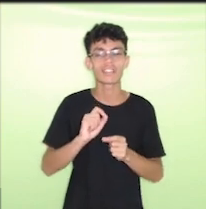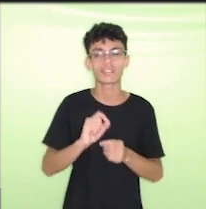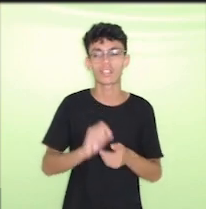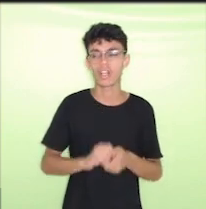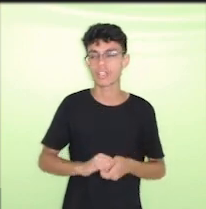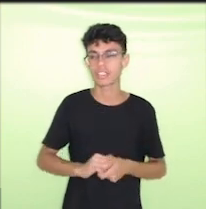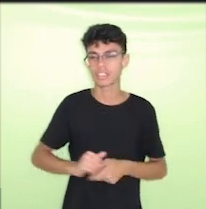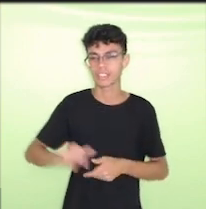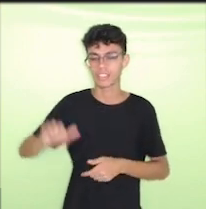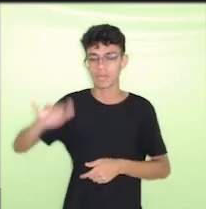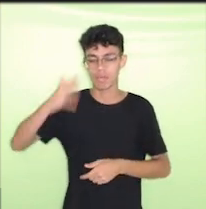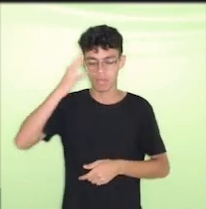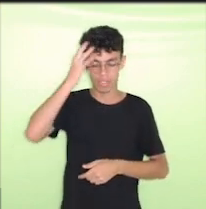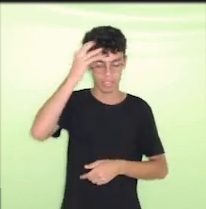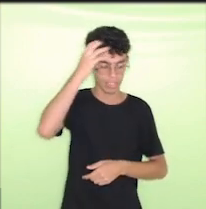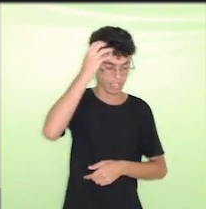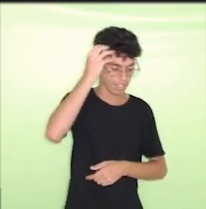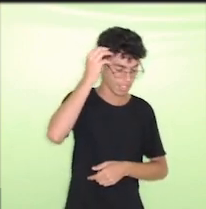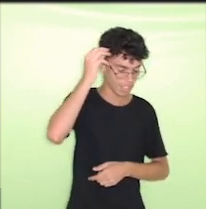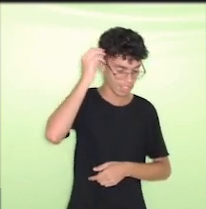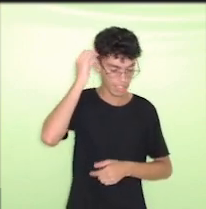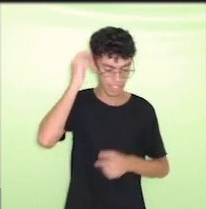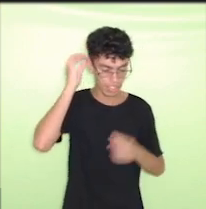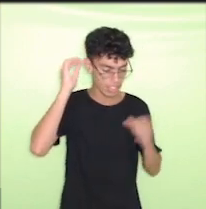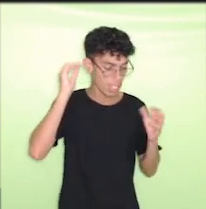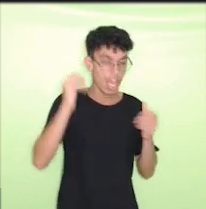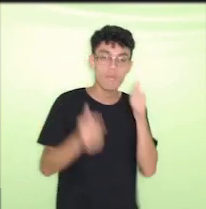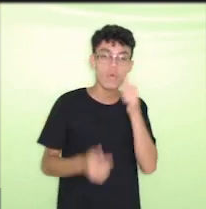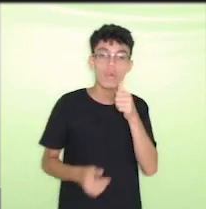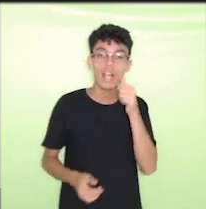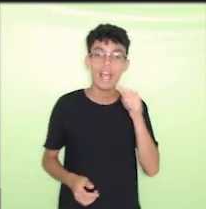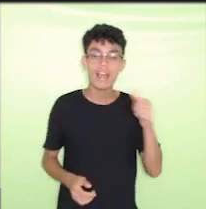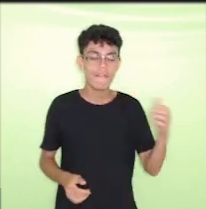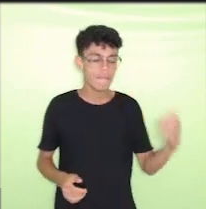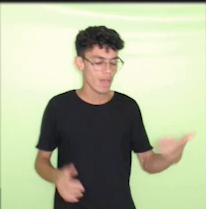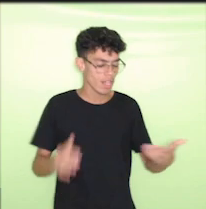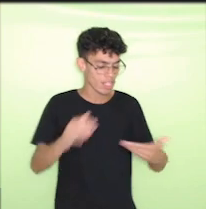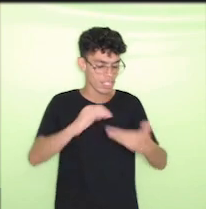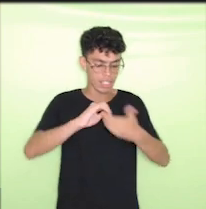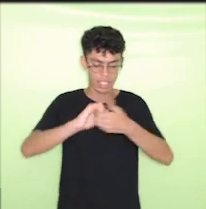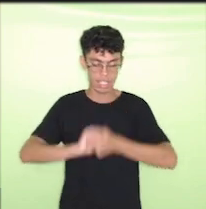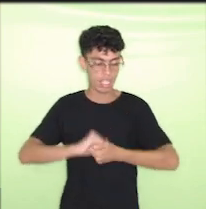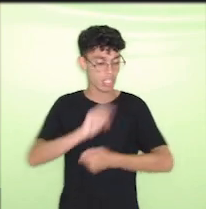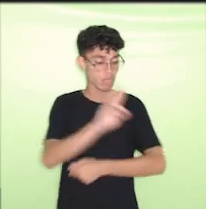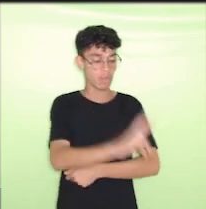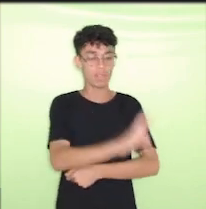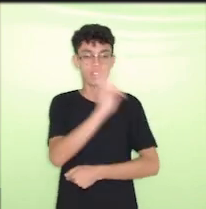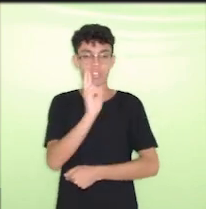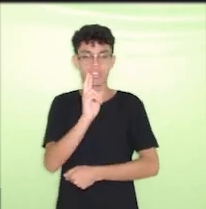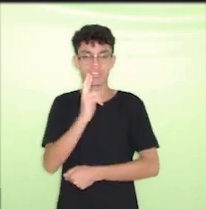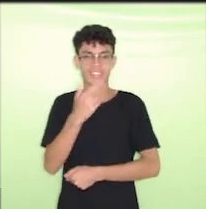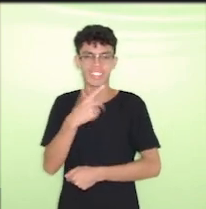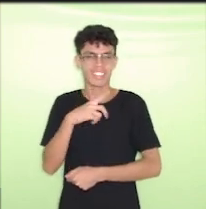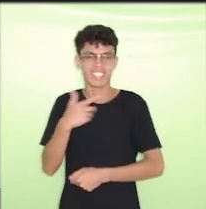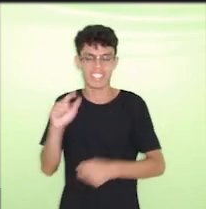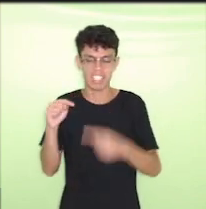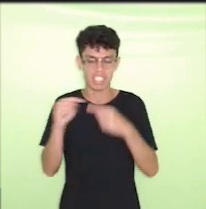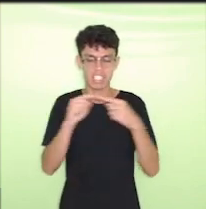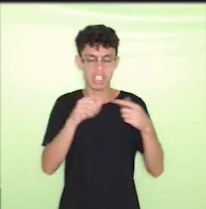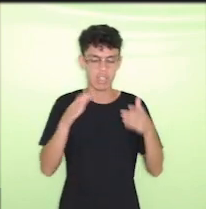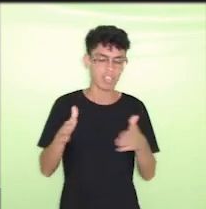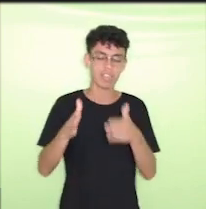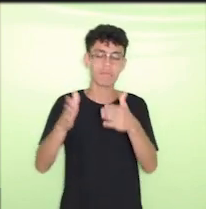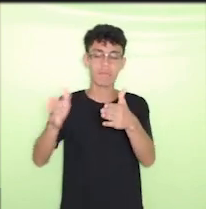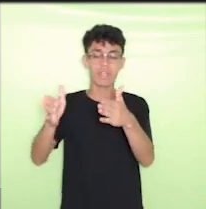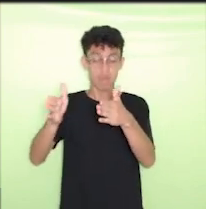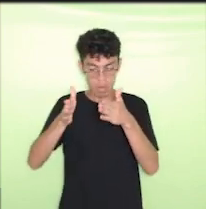as mãos pela cabeça e depois segurou a mulher pelo braço. Essa resposta que a senhora me deu não tem sentido algum. Esse caminho onde eu